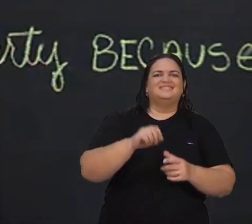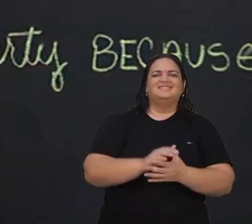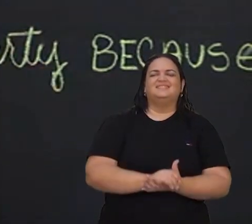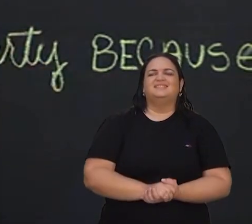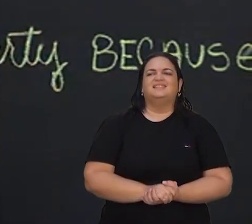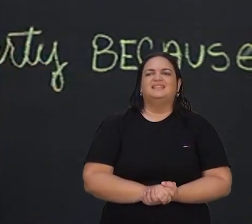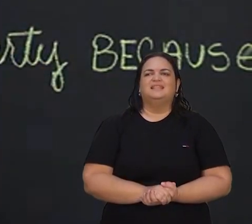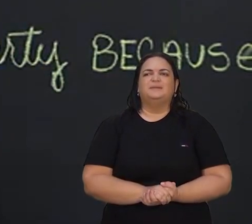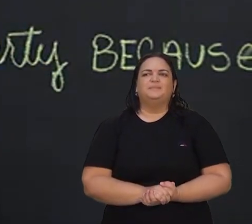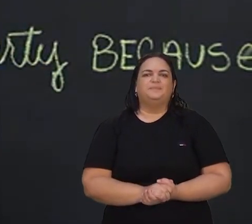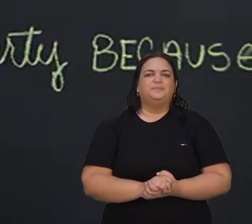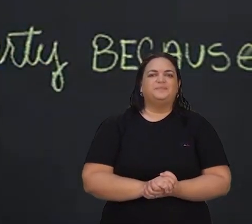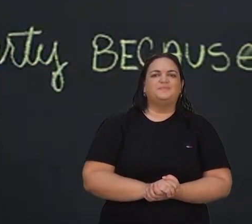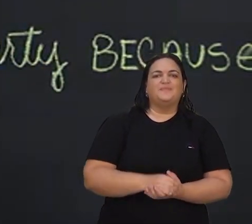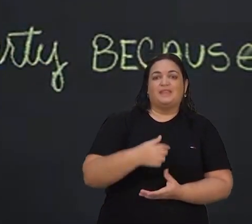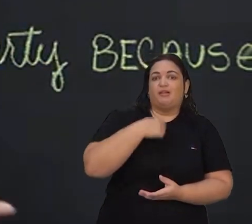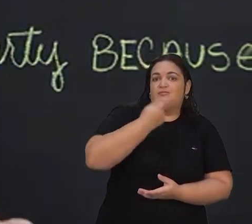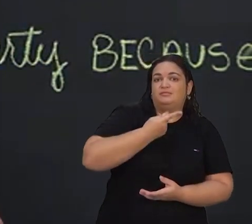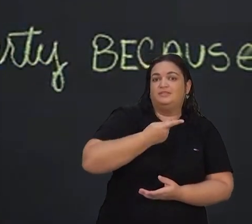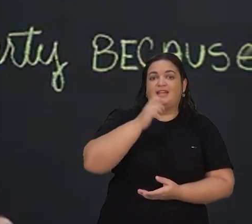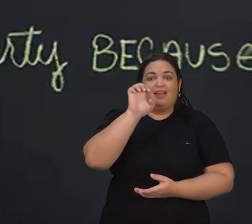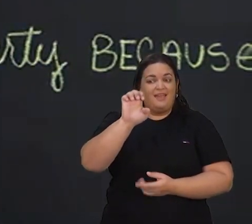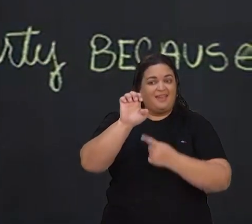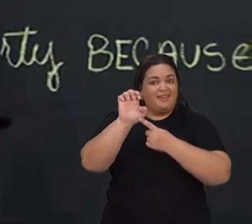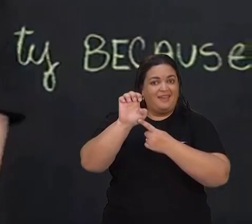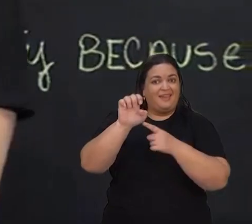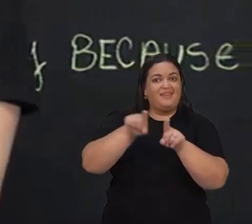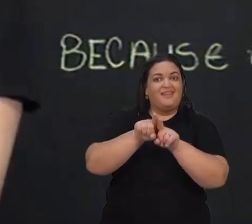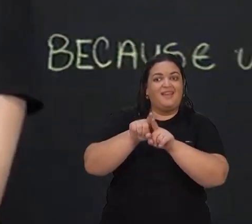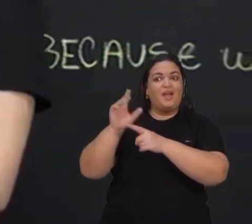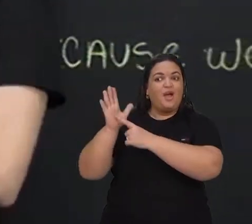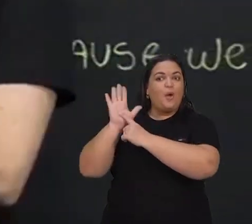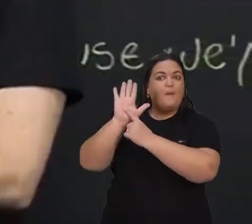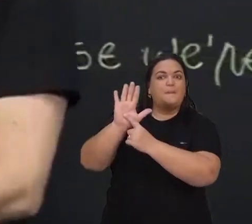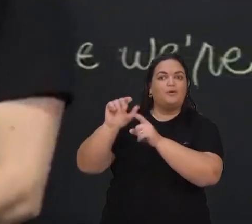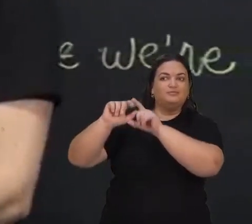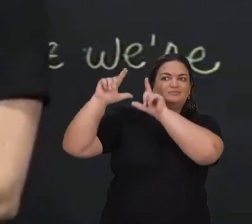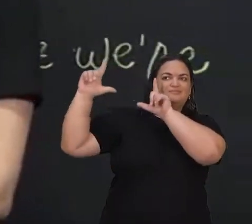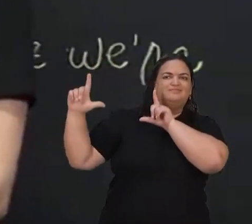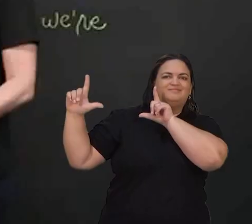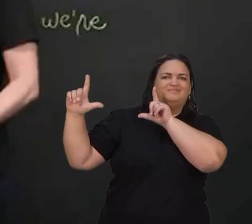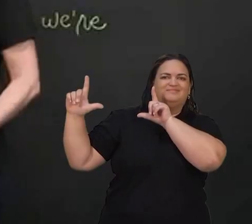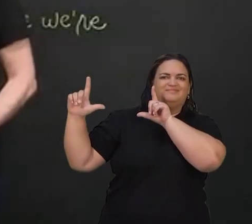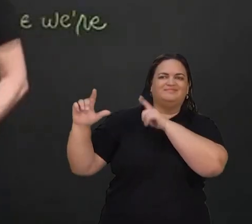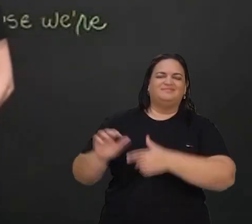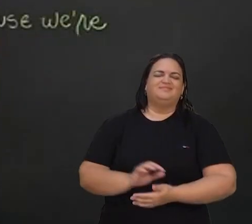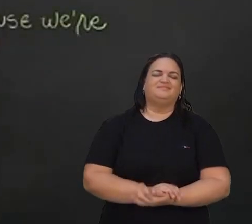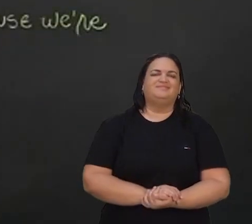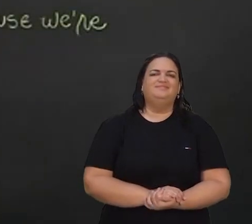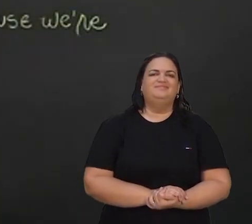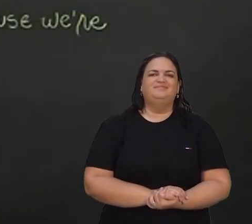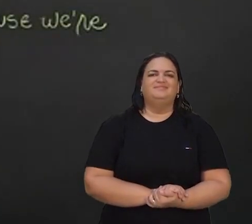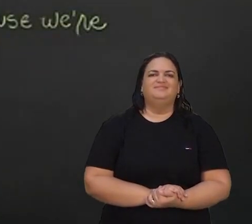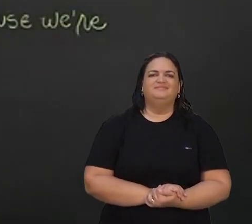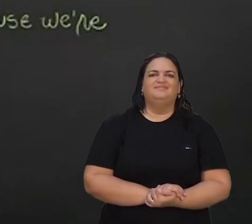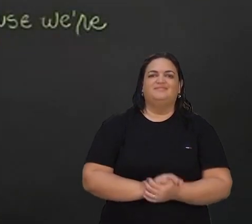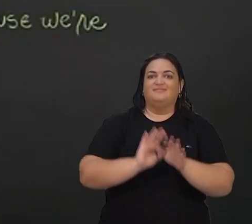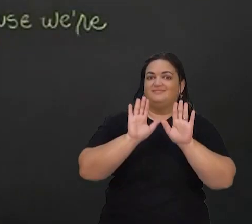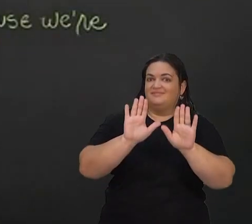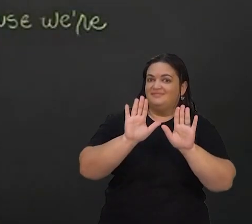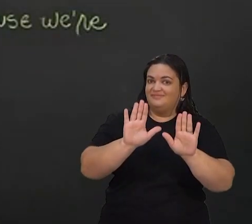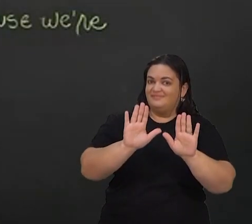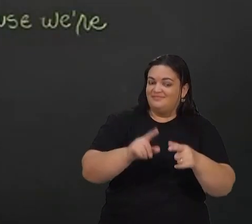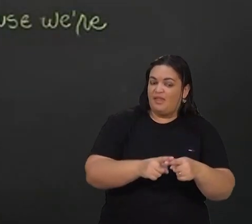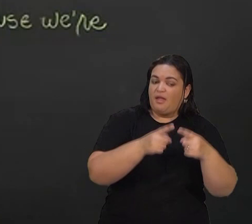agora. Estou aqui falando com vocês e mostrando atrás de mim um quadro. Só